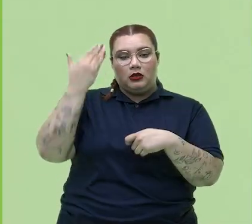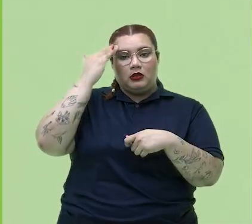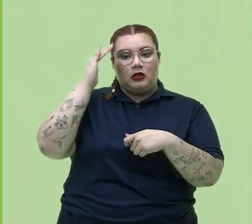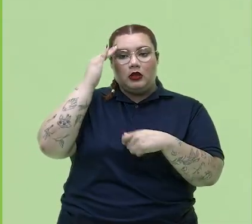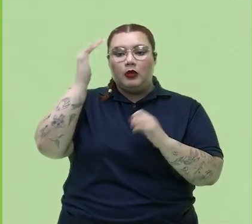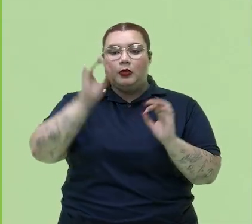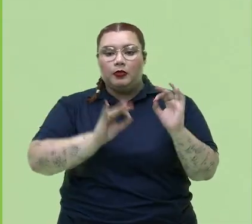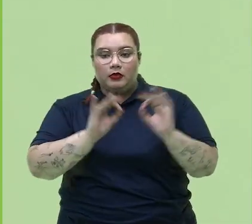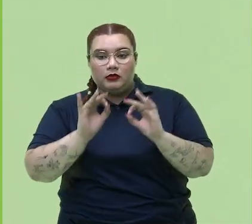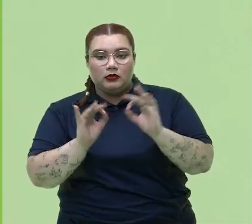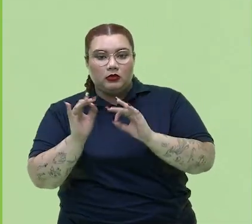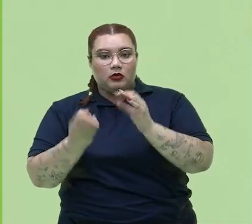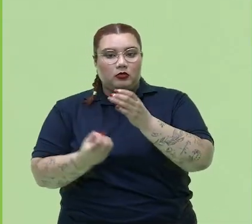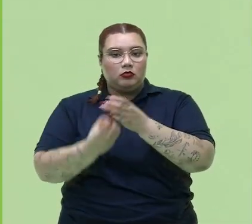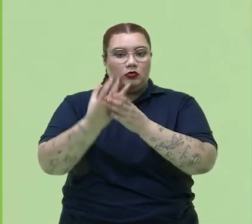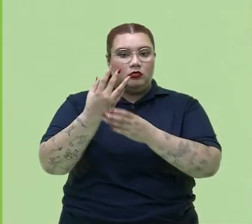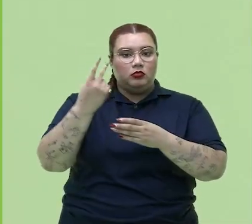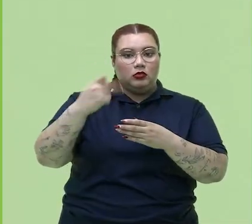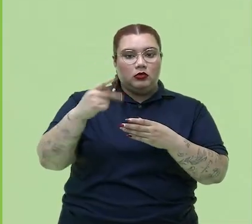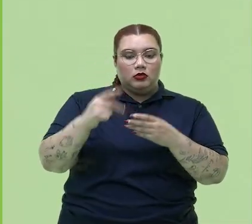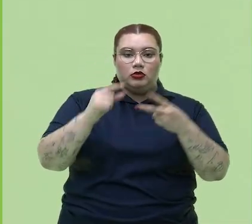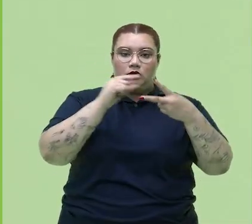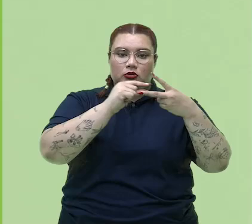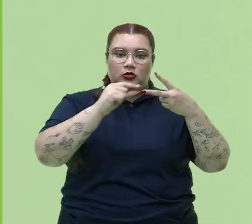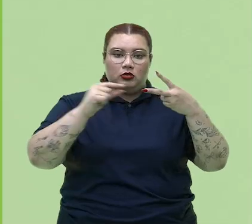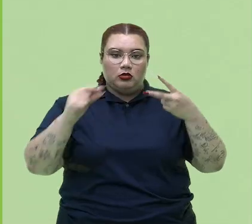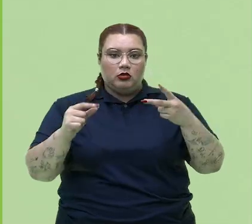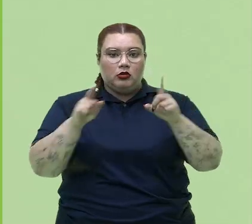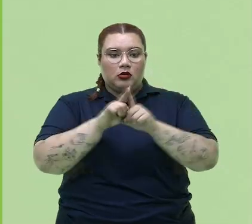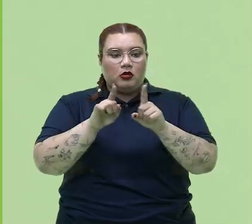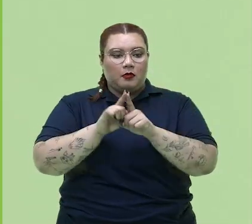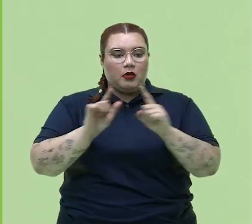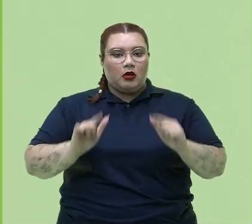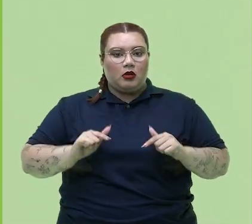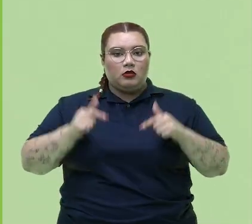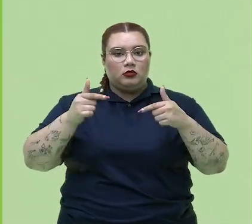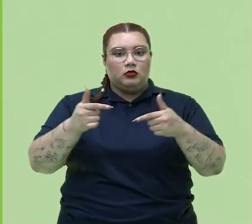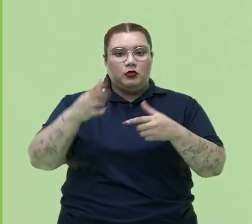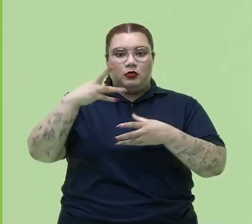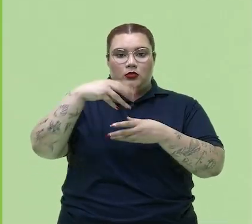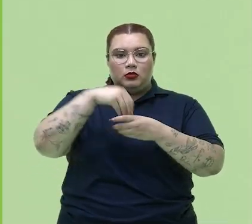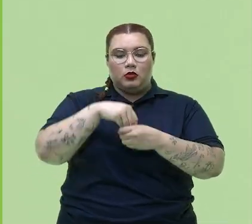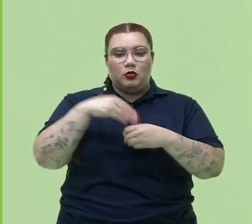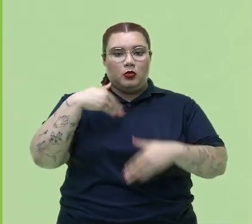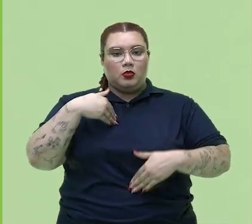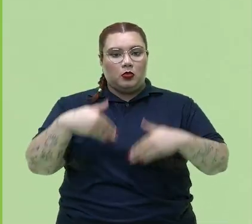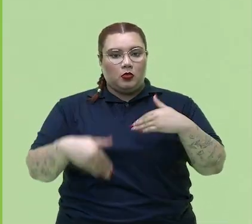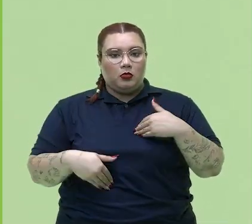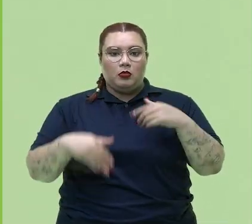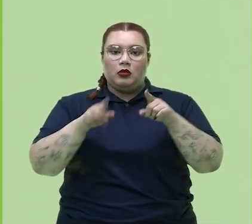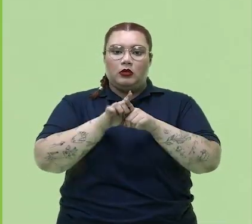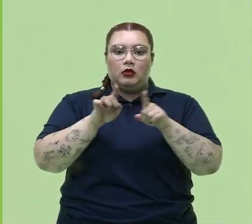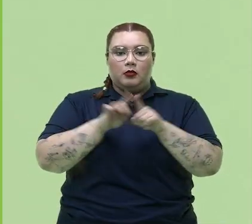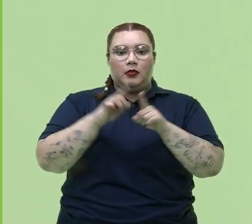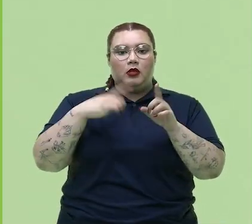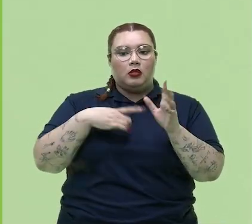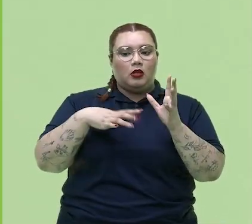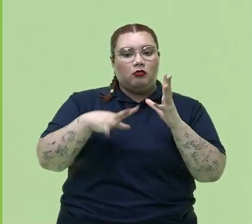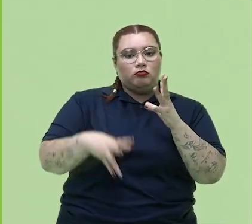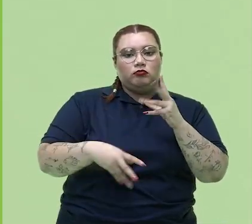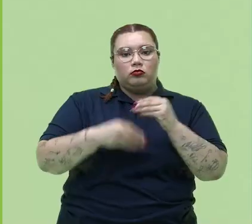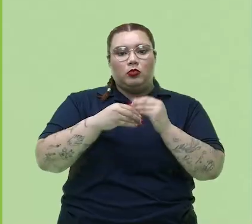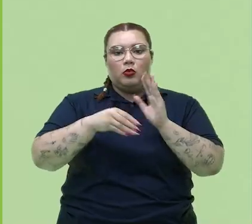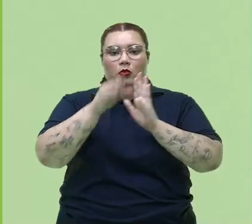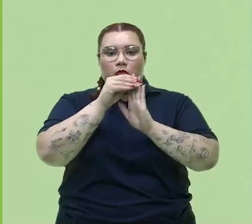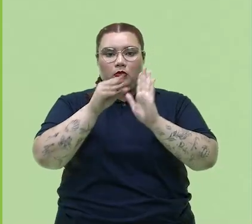o processo da formação desses genes, né, a atuação deles dentro do organismo, e aí daí vem todo o